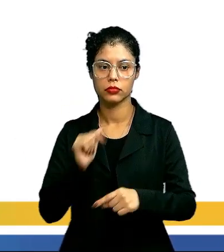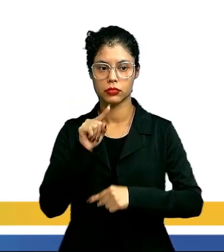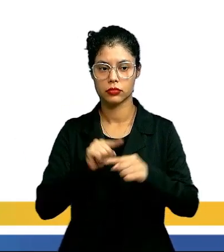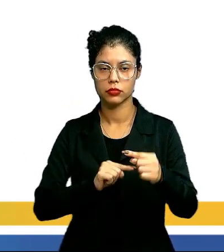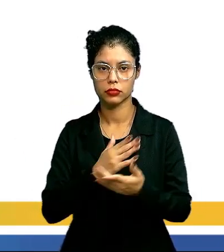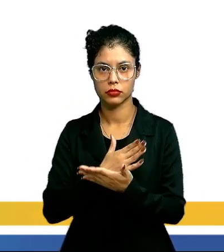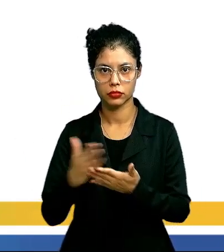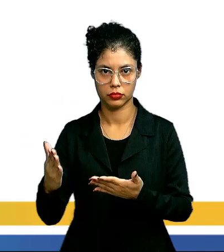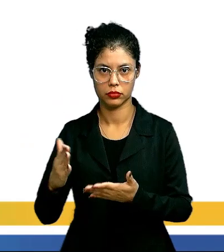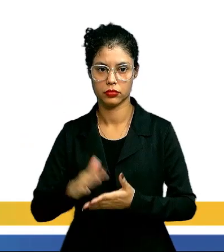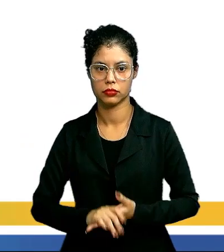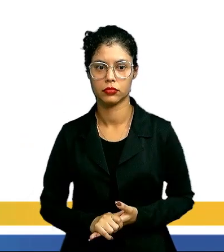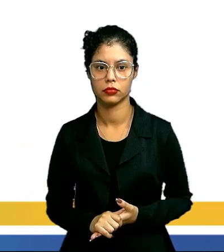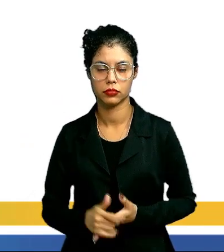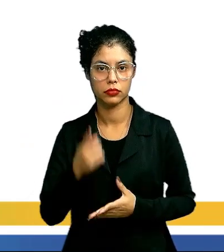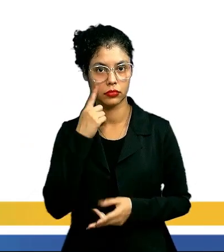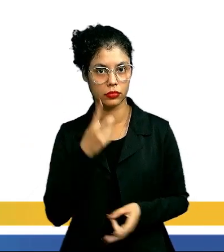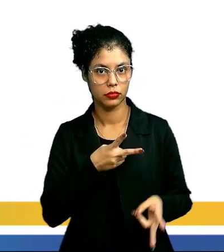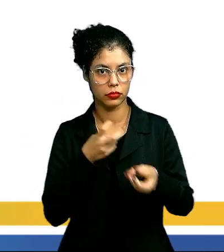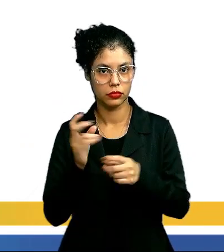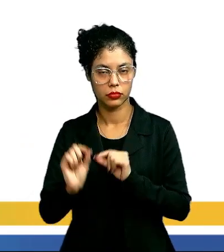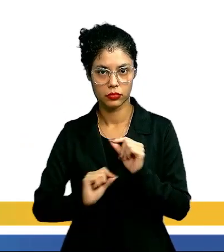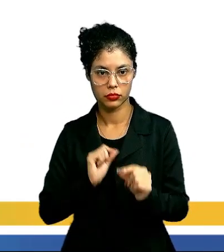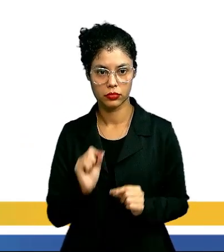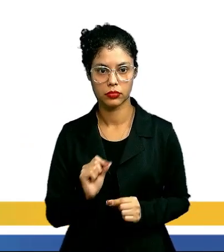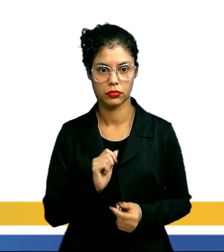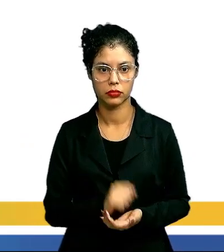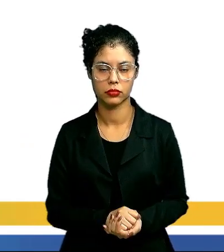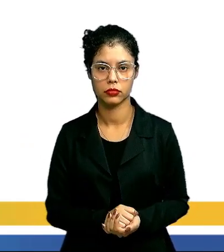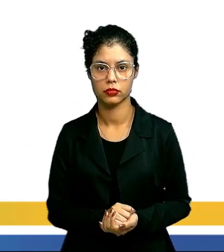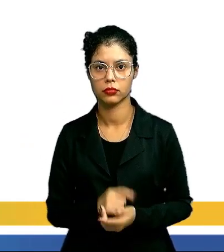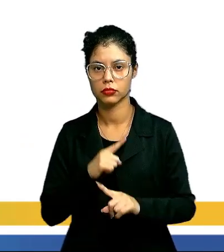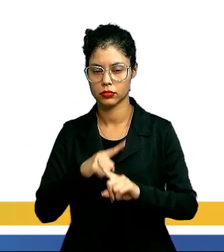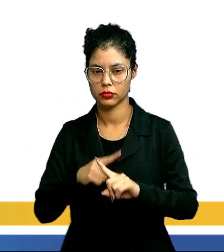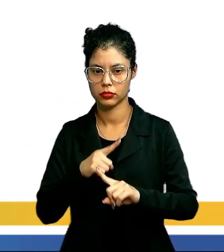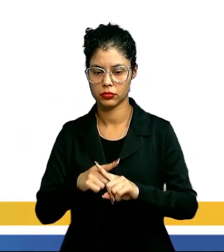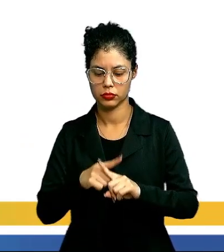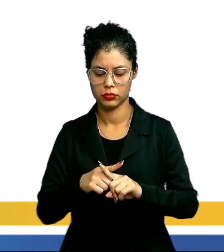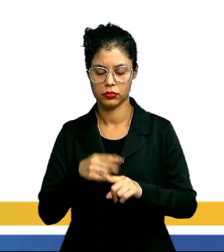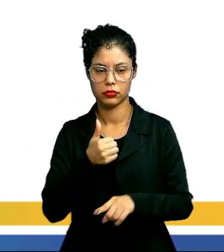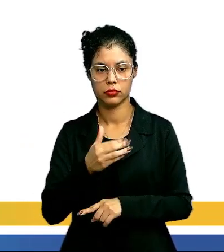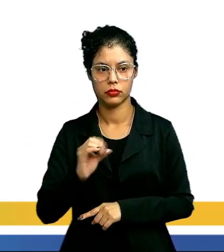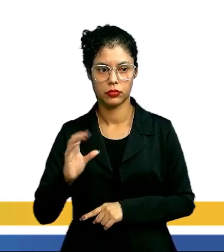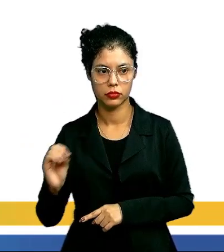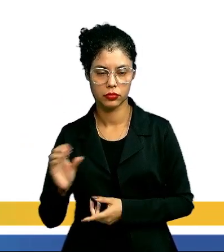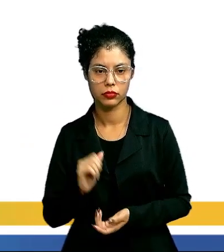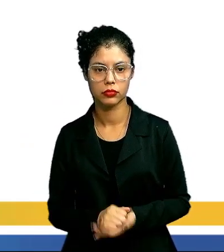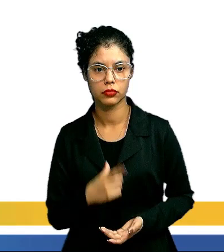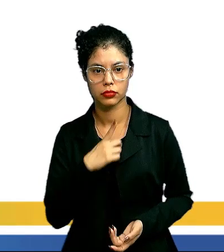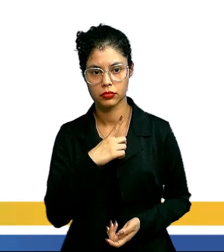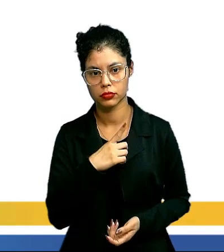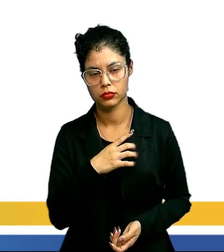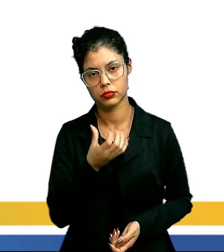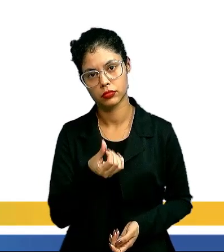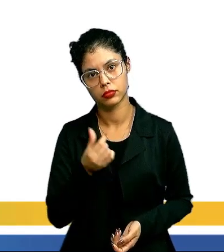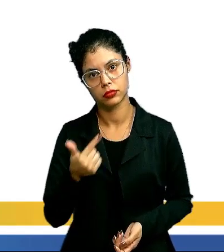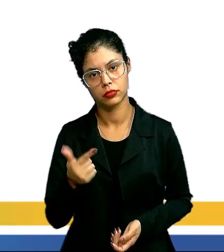do total Observe que isso aqui seu multiplicar por 100 vai dar